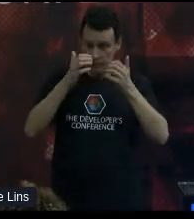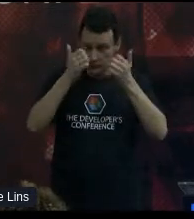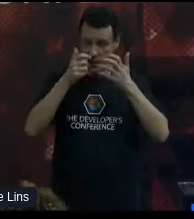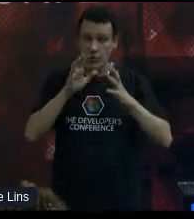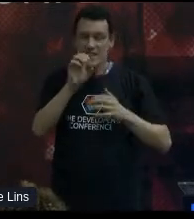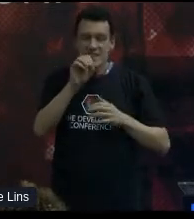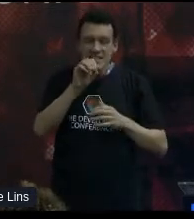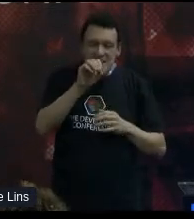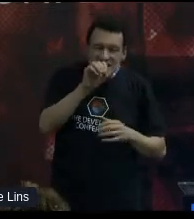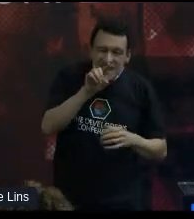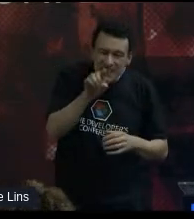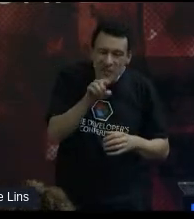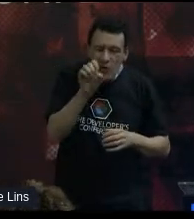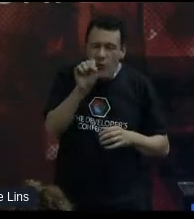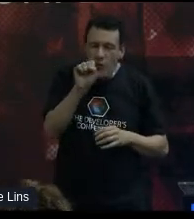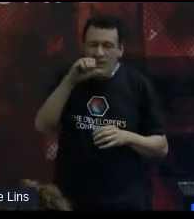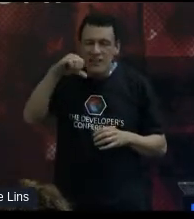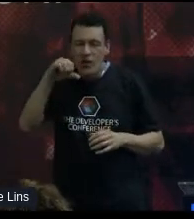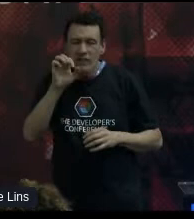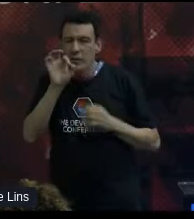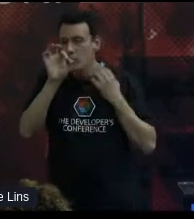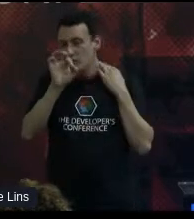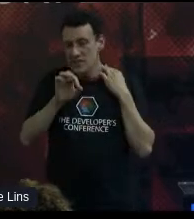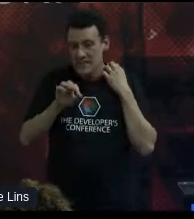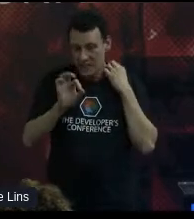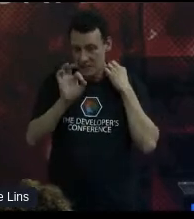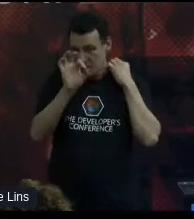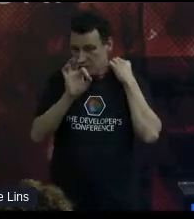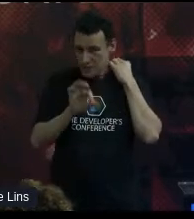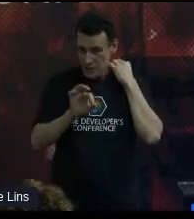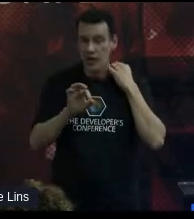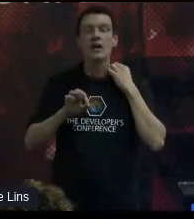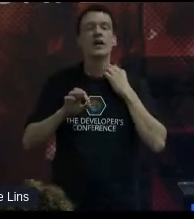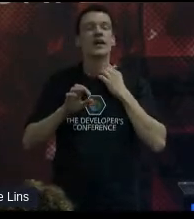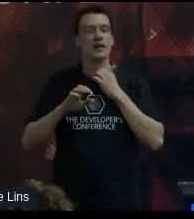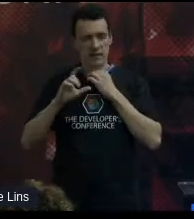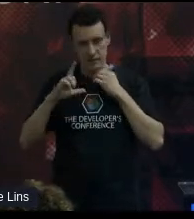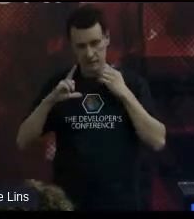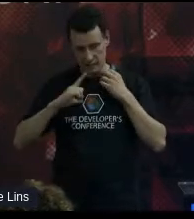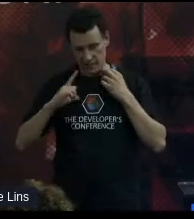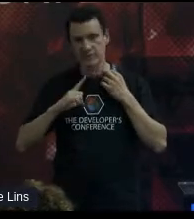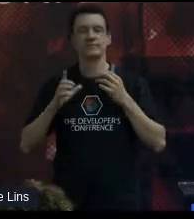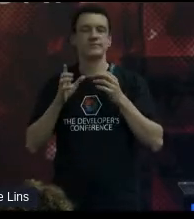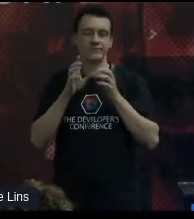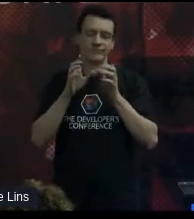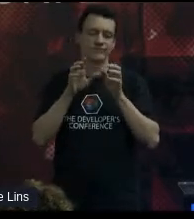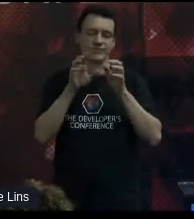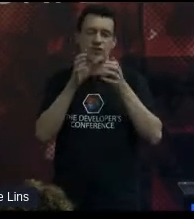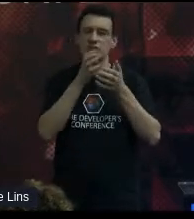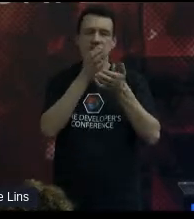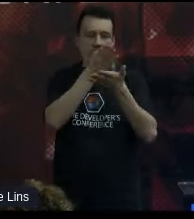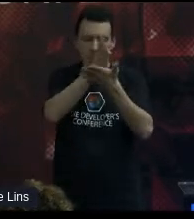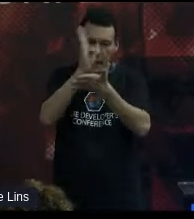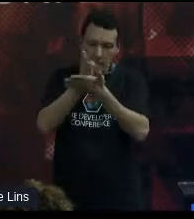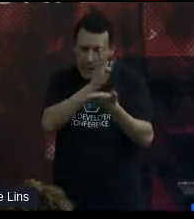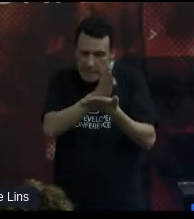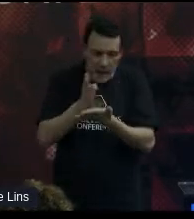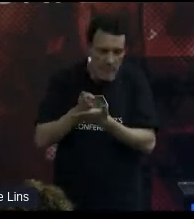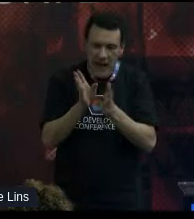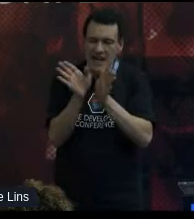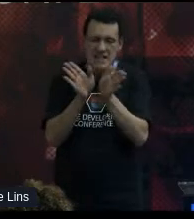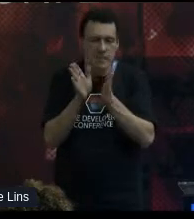0,89%, ou seja, menos de 1% dos sites tiveram sucesso em todos os testes de acessibilidade que foram ali